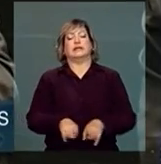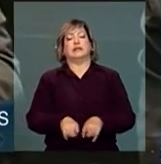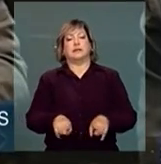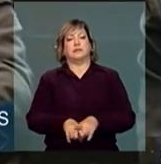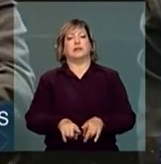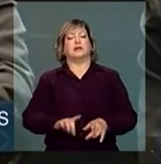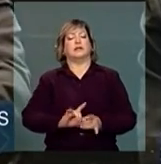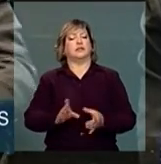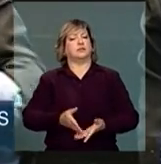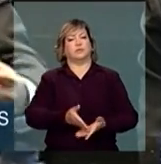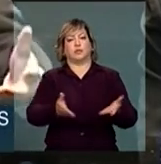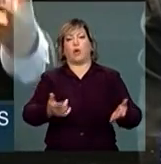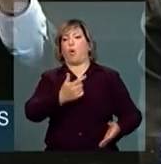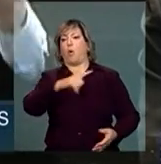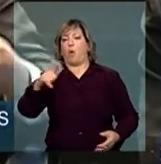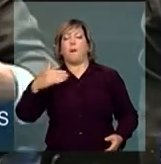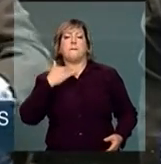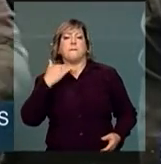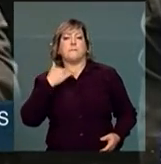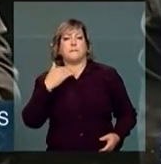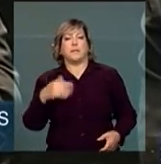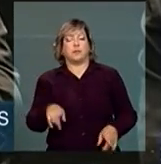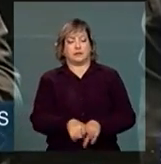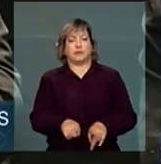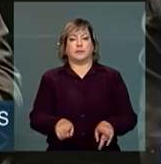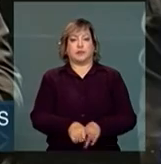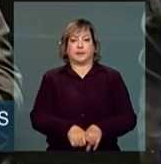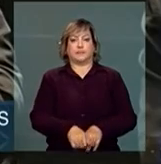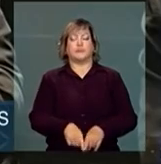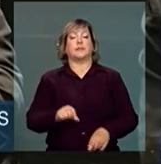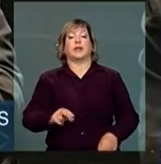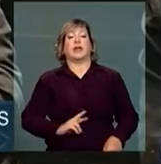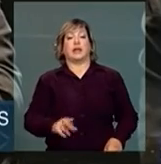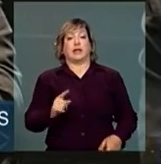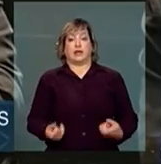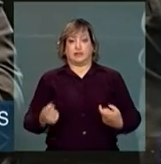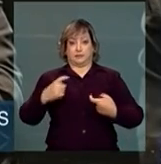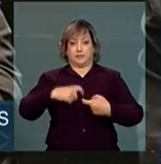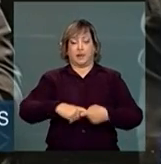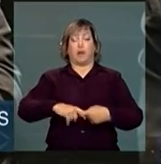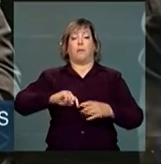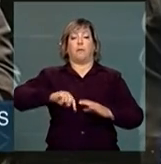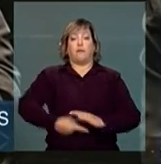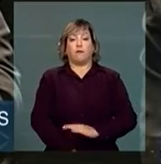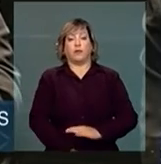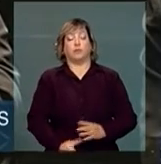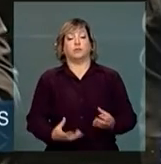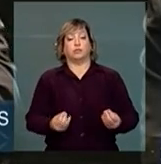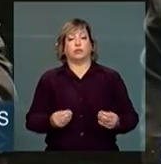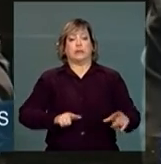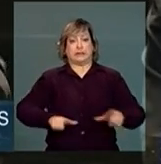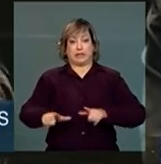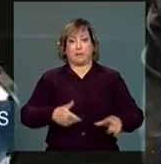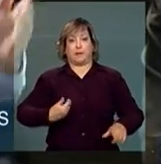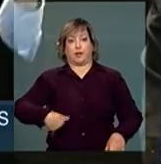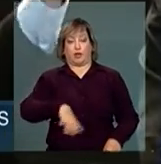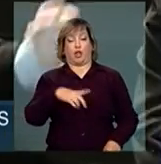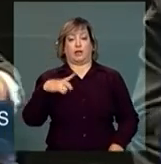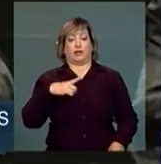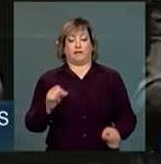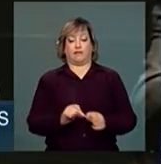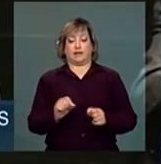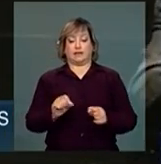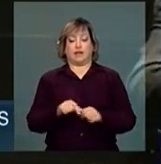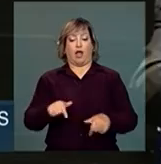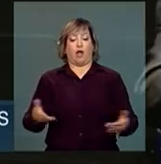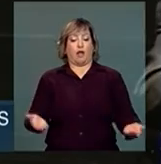bancos. E mais do que isso, do que o resultado dessa parceria vai aprofundar em muito o trabalho que nós estamos desenvolvendo agora, em especial